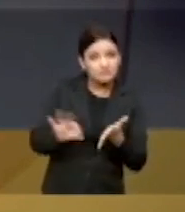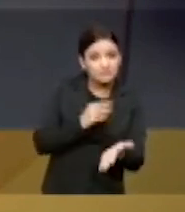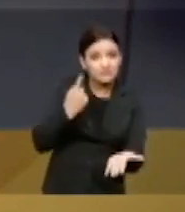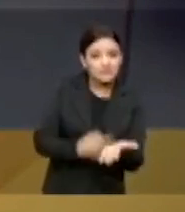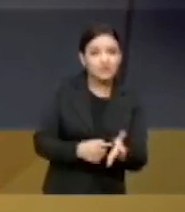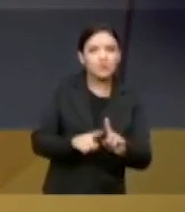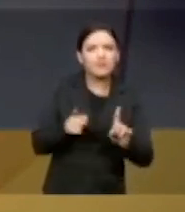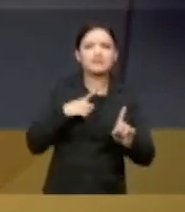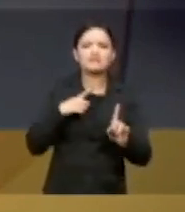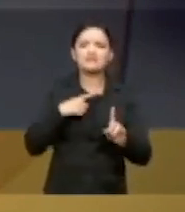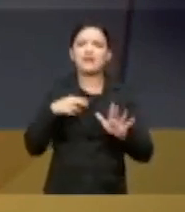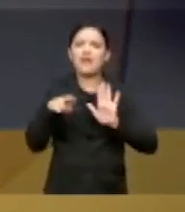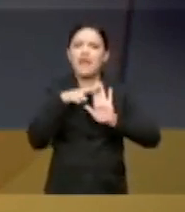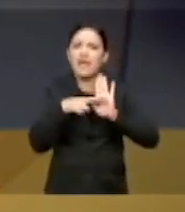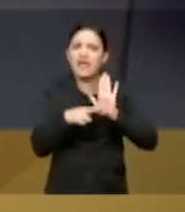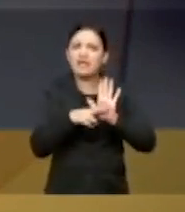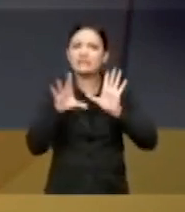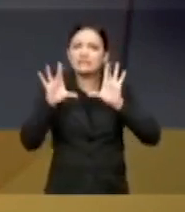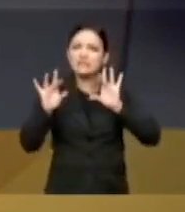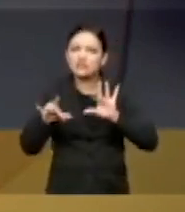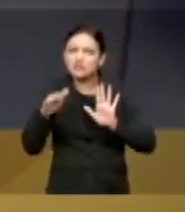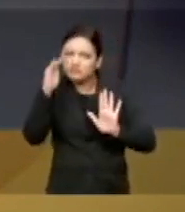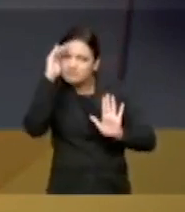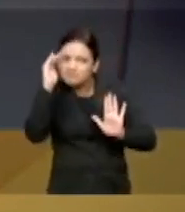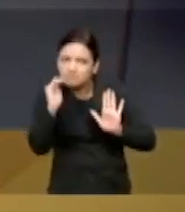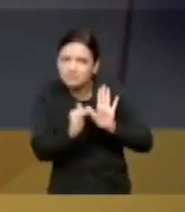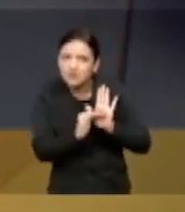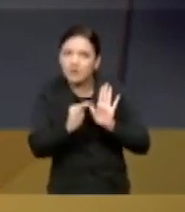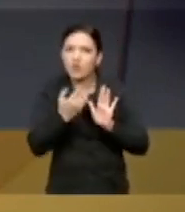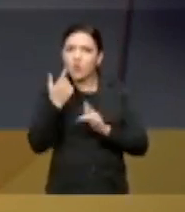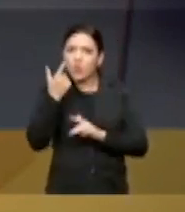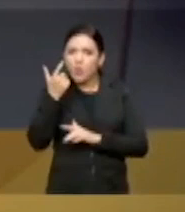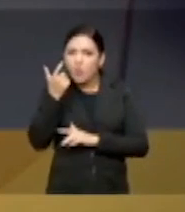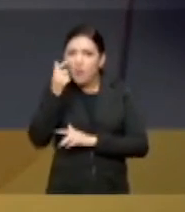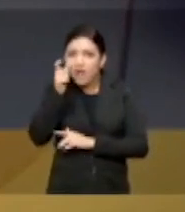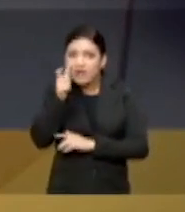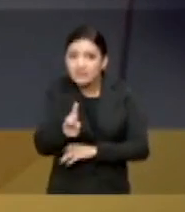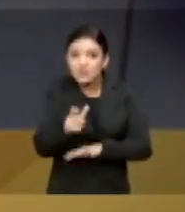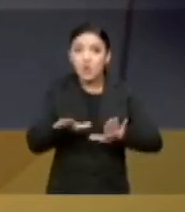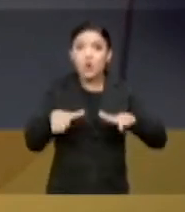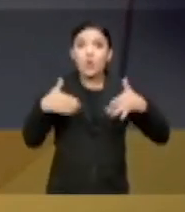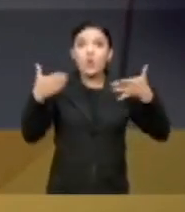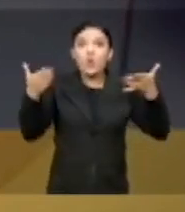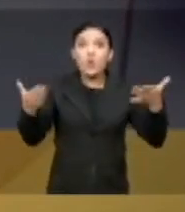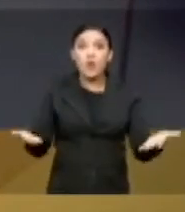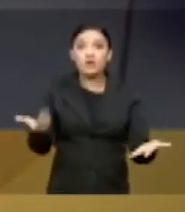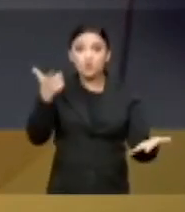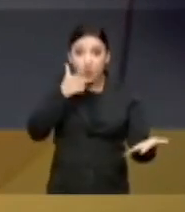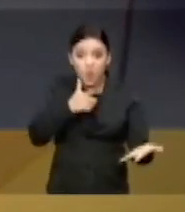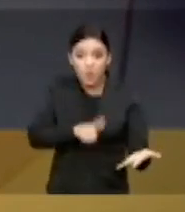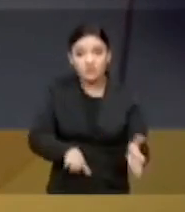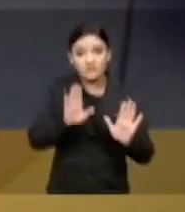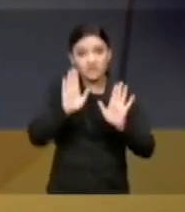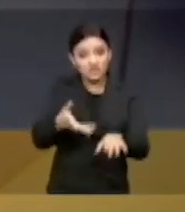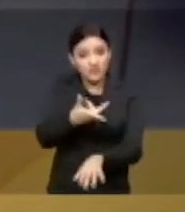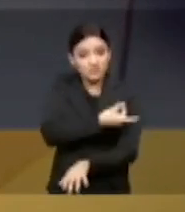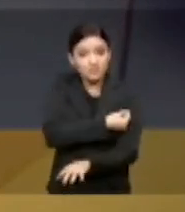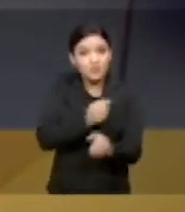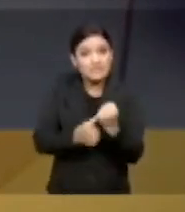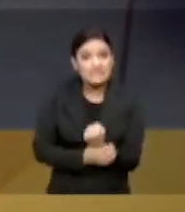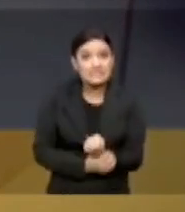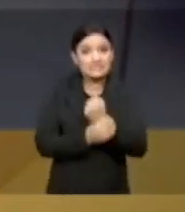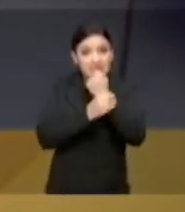critérios rigorosamente científicos, se e quando vier a existir imunizantes eficazes e seguros. Eu